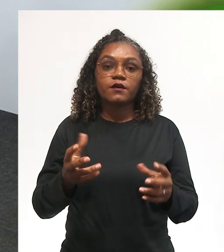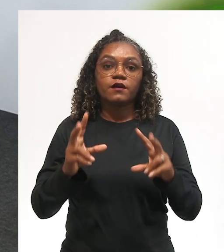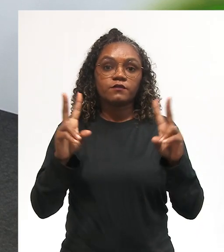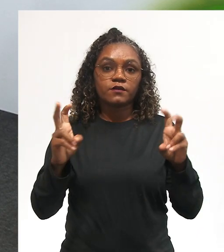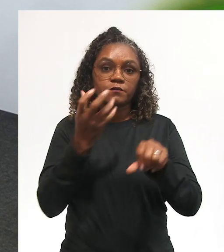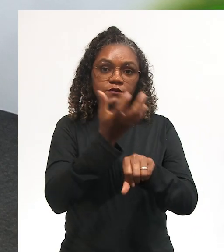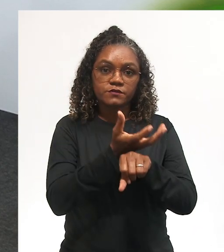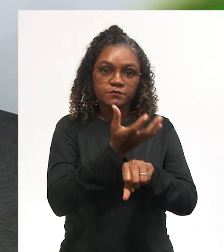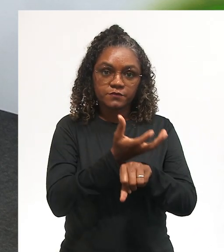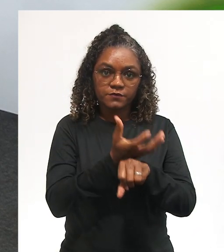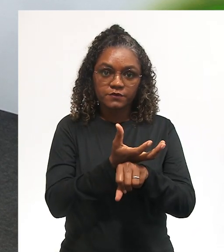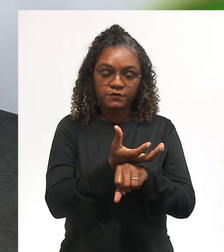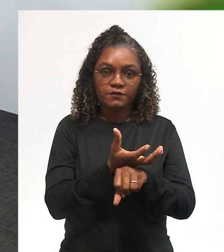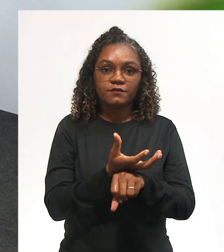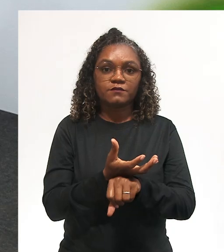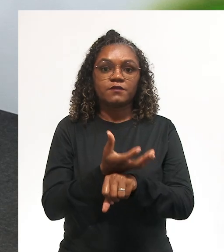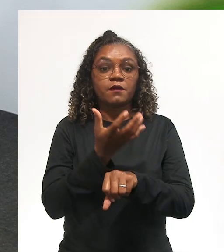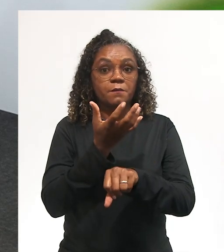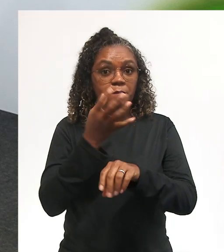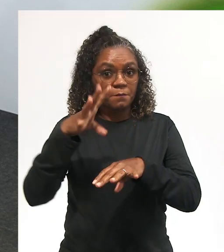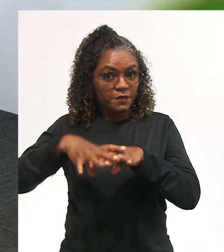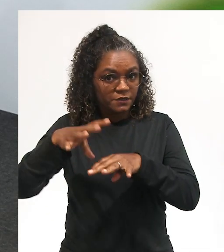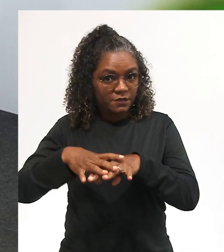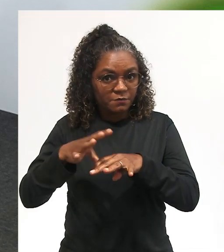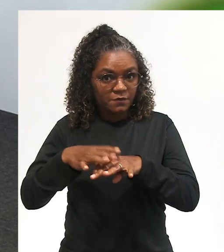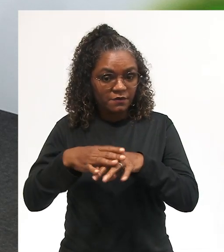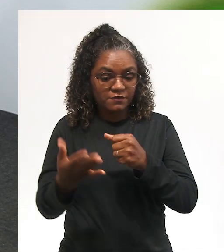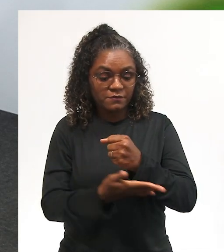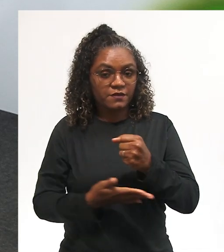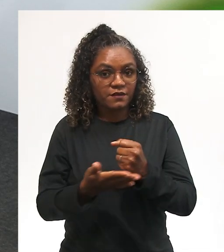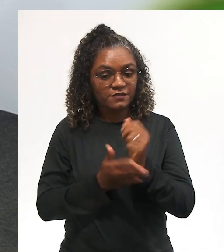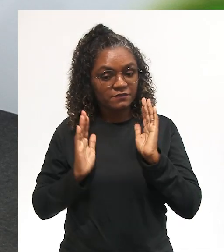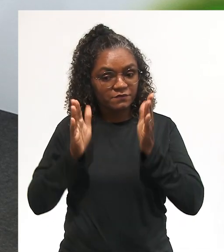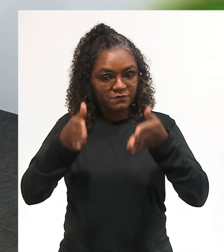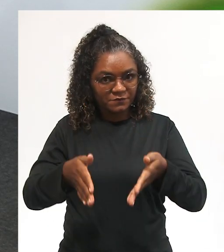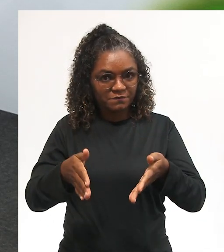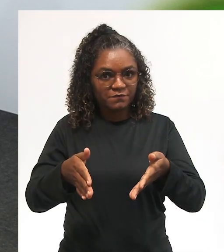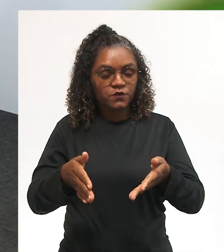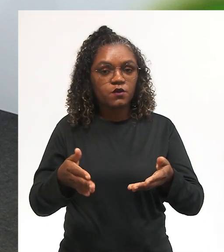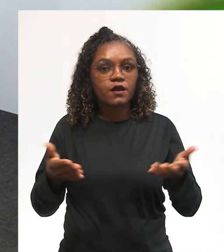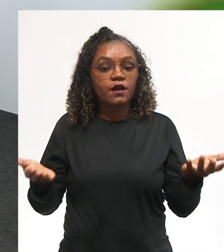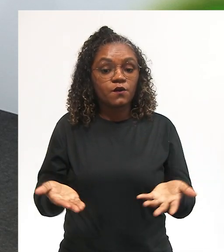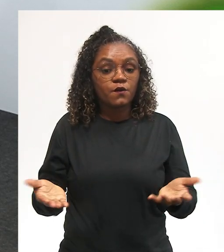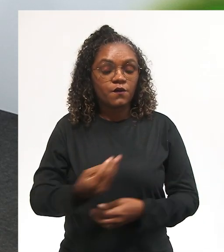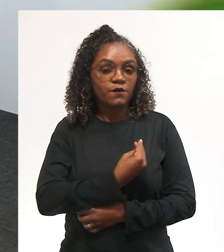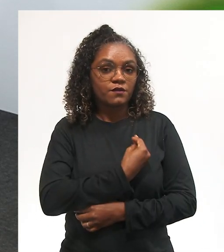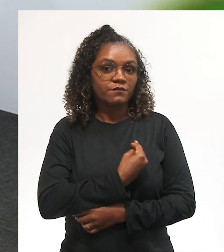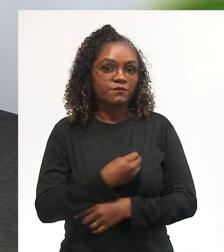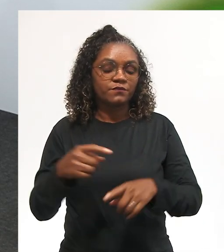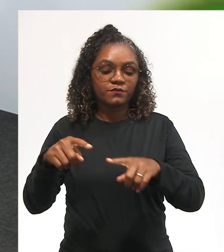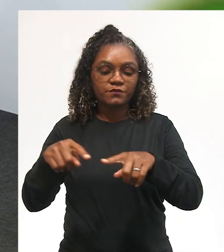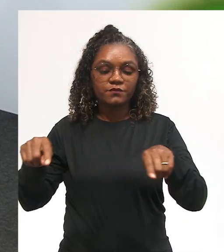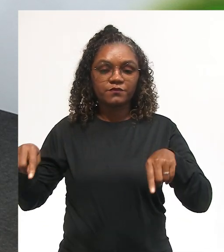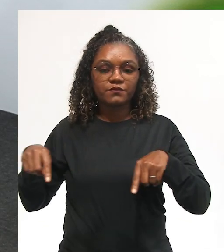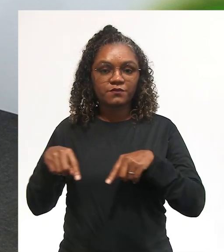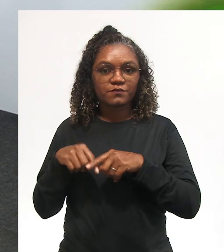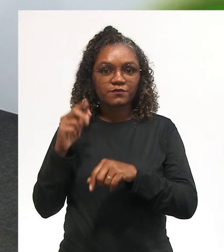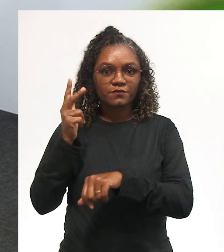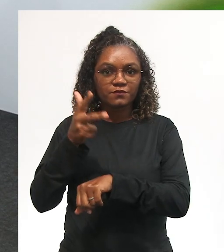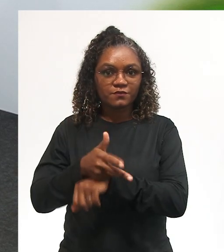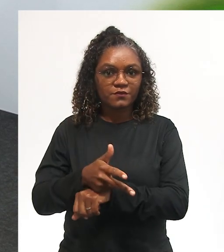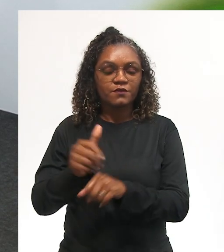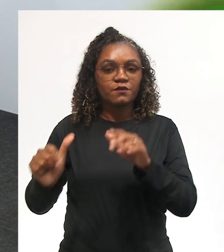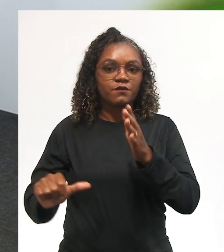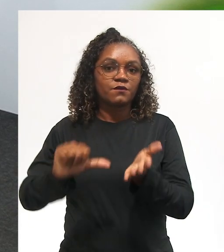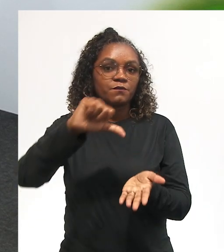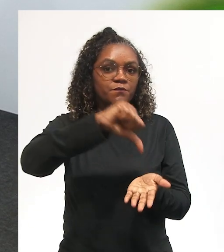e Aplicada. Eu me encontro no estúdio do campus IFRO, Zona Norte,